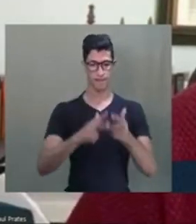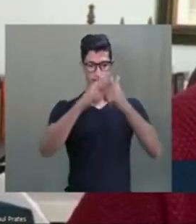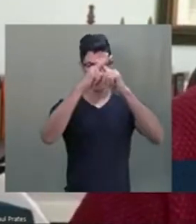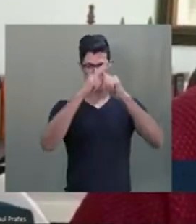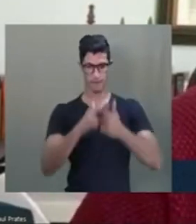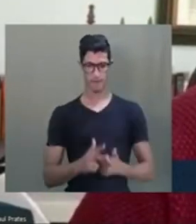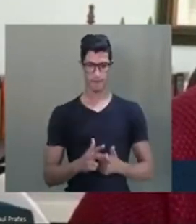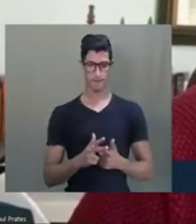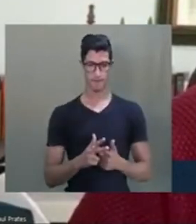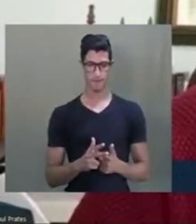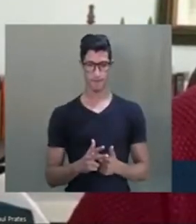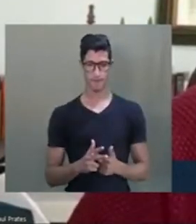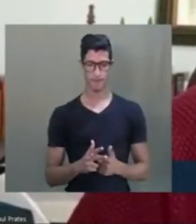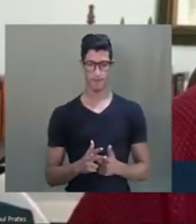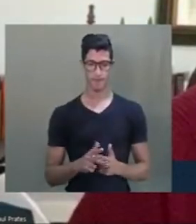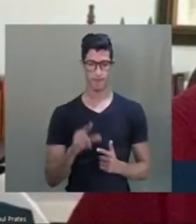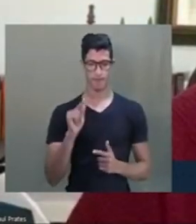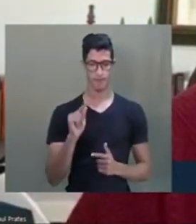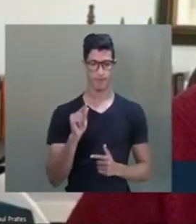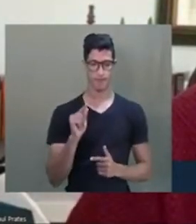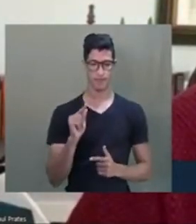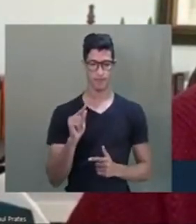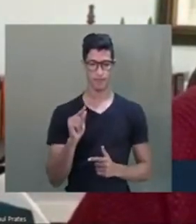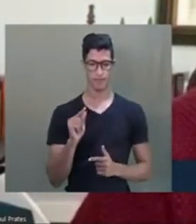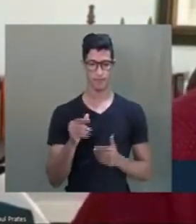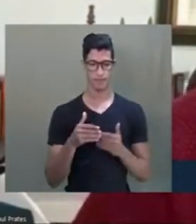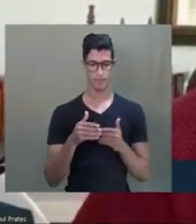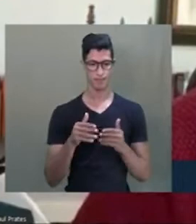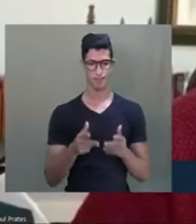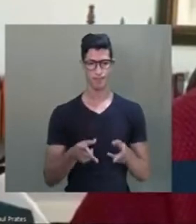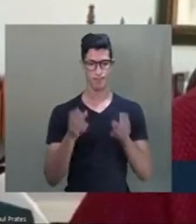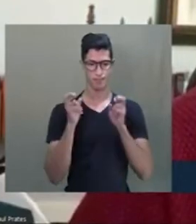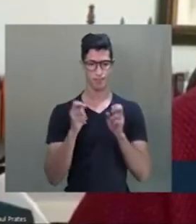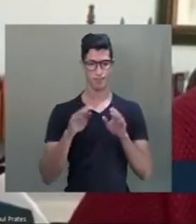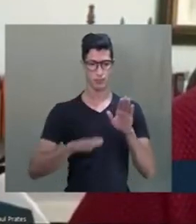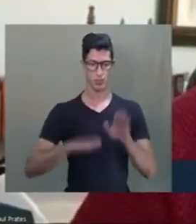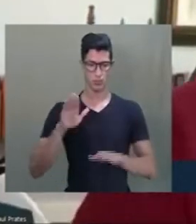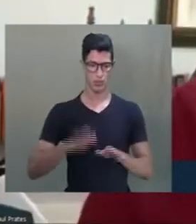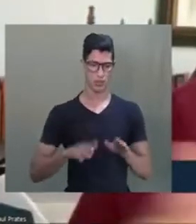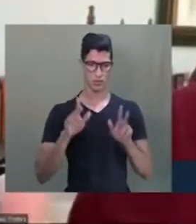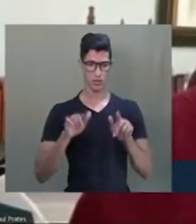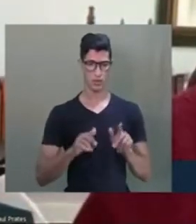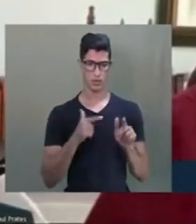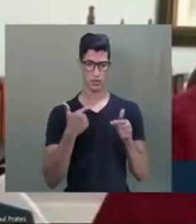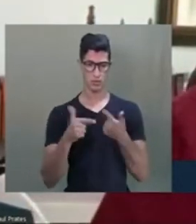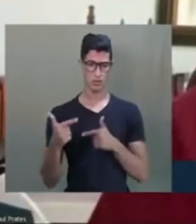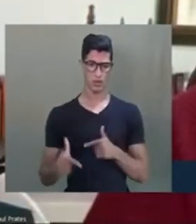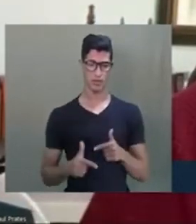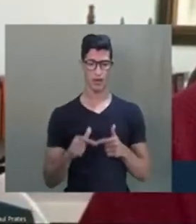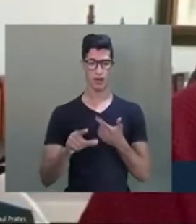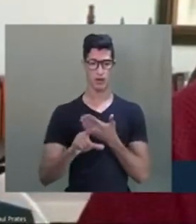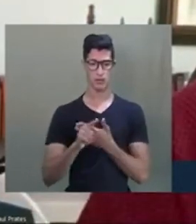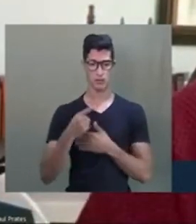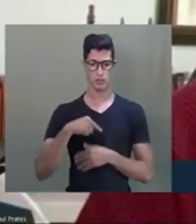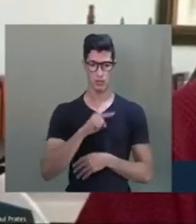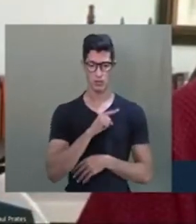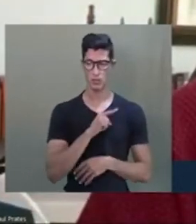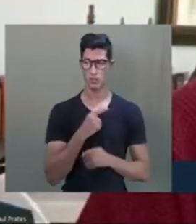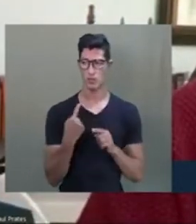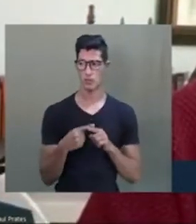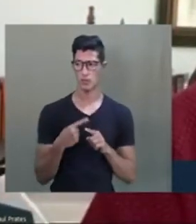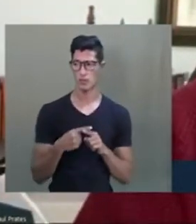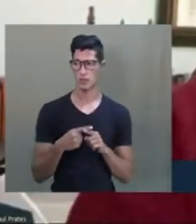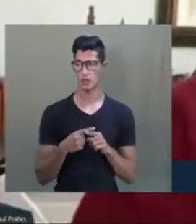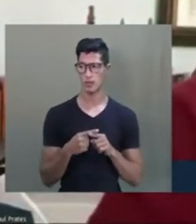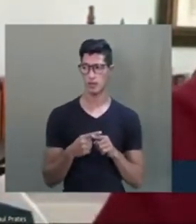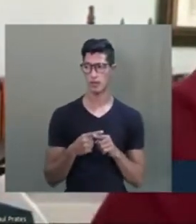correção que passou despercebida, provavelmente, e esse é o trabalho legislativo nosso, porque